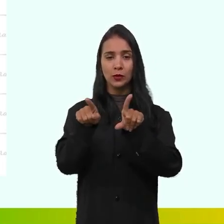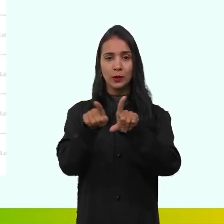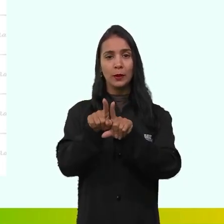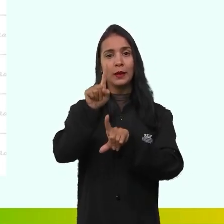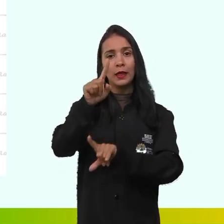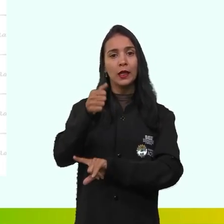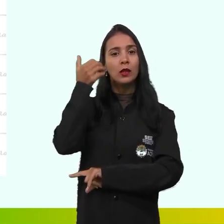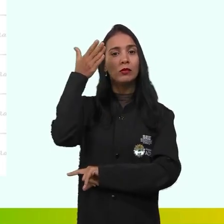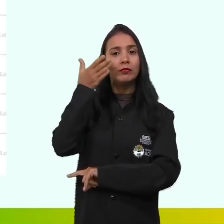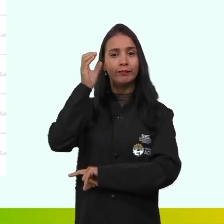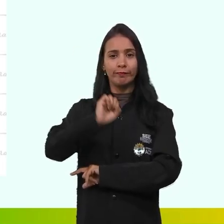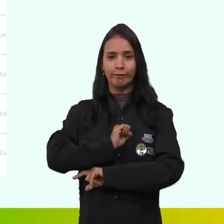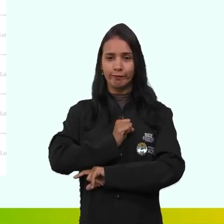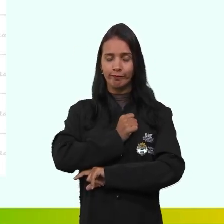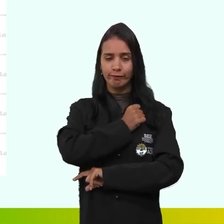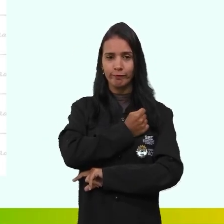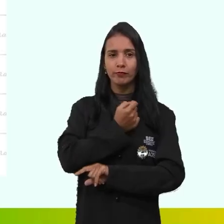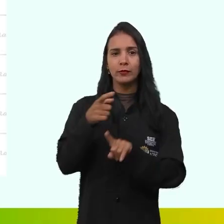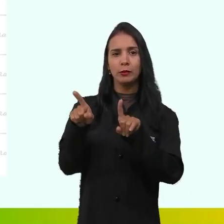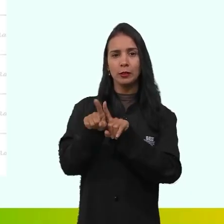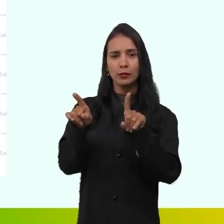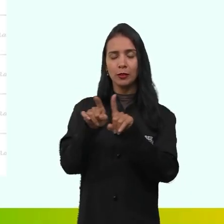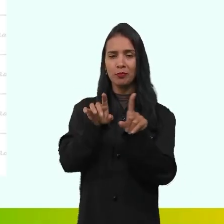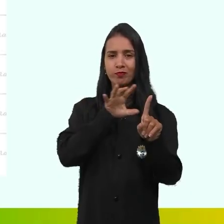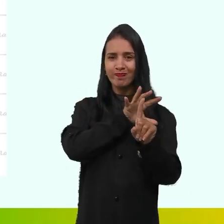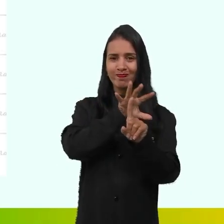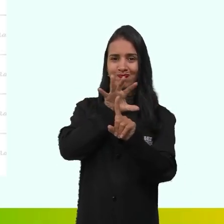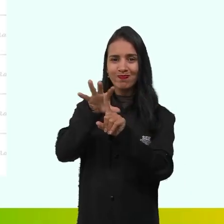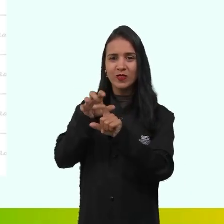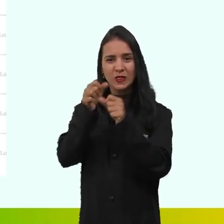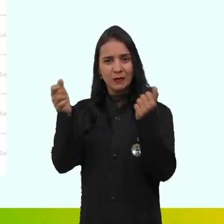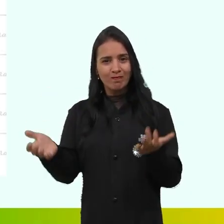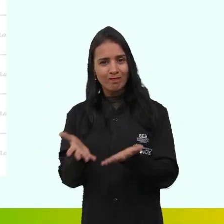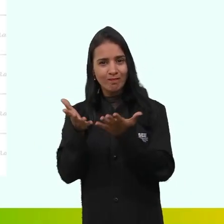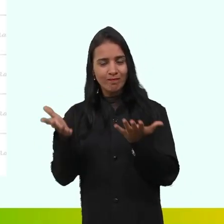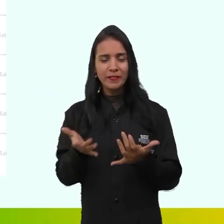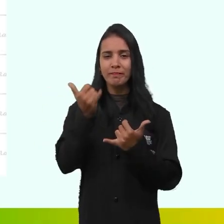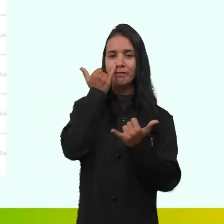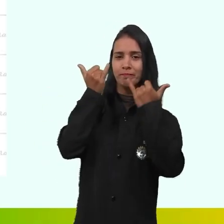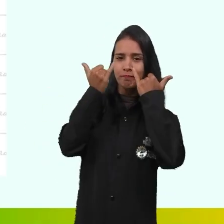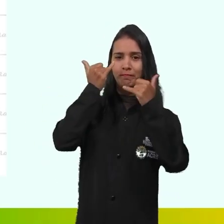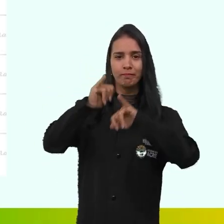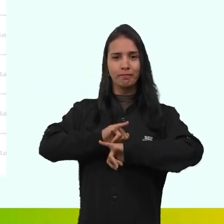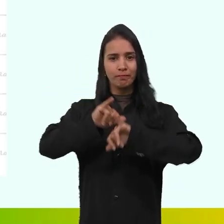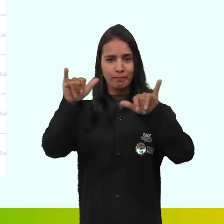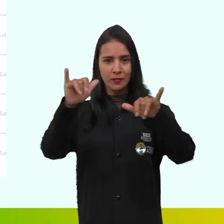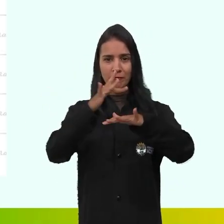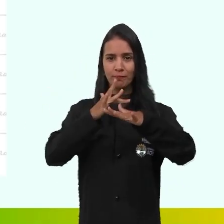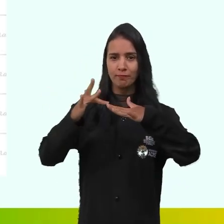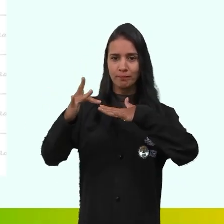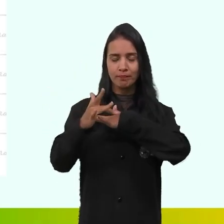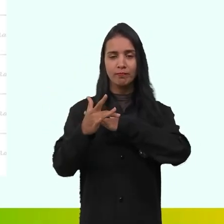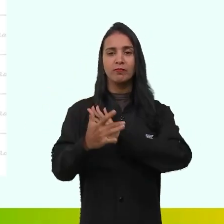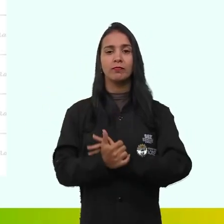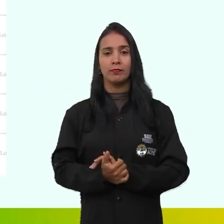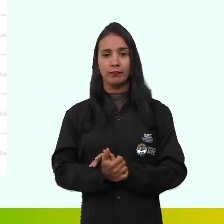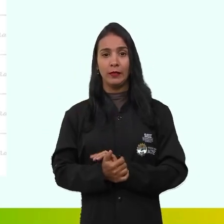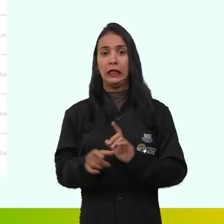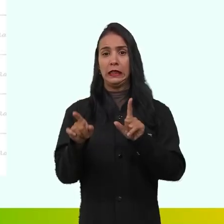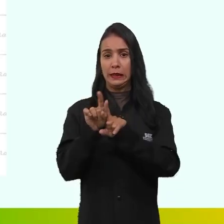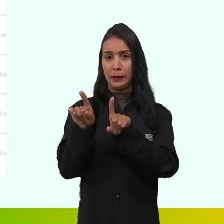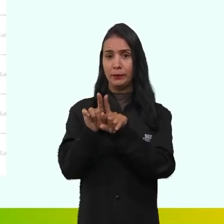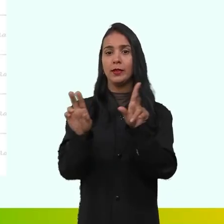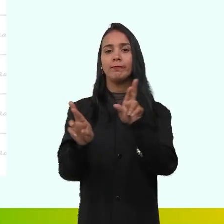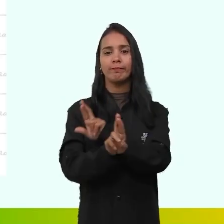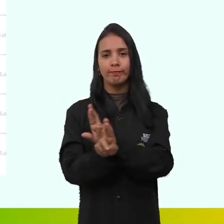que corroboram aí, também ajudam a disseminar notícias falsas nas redes, tá? E se relaciona aí com